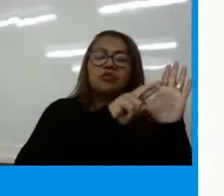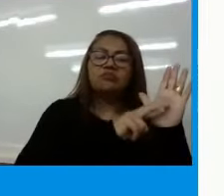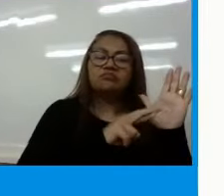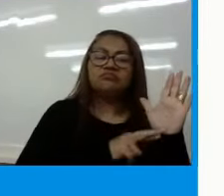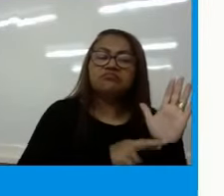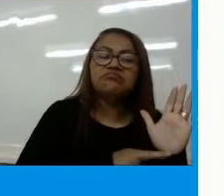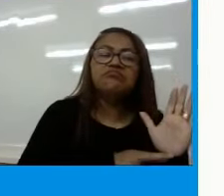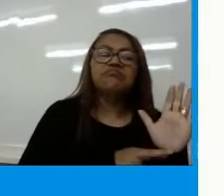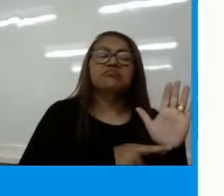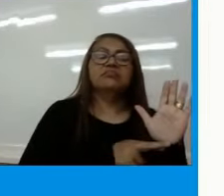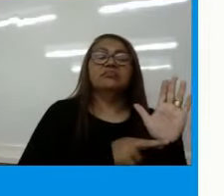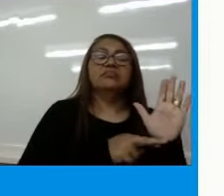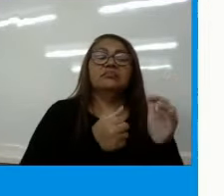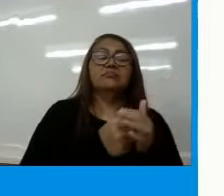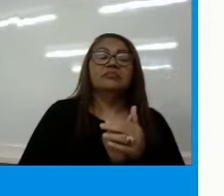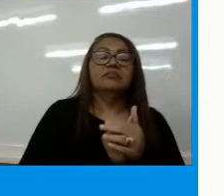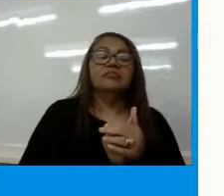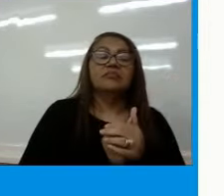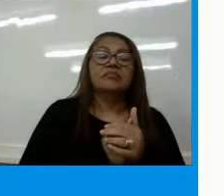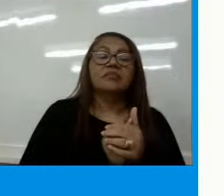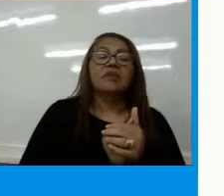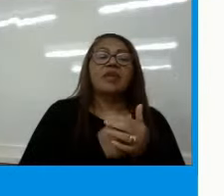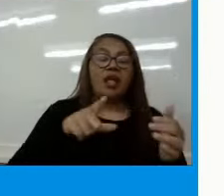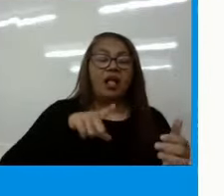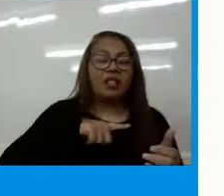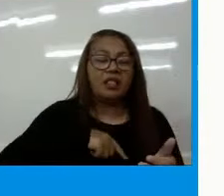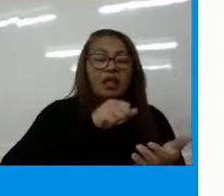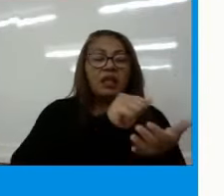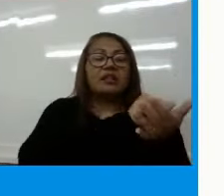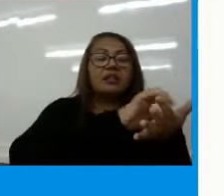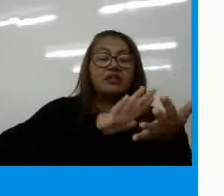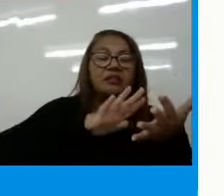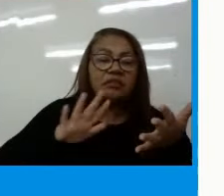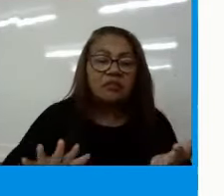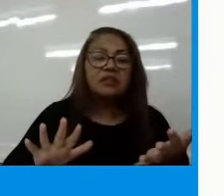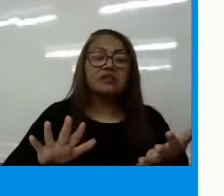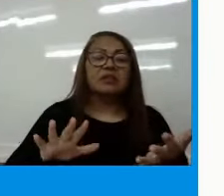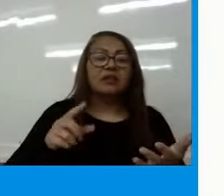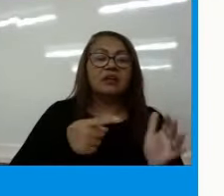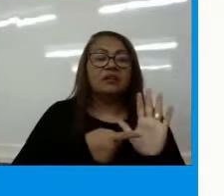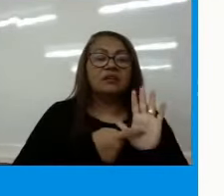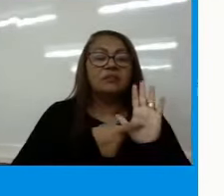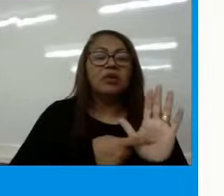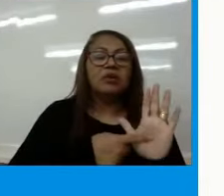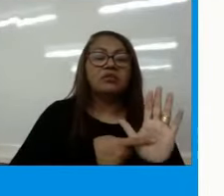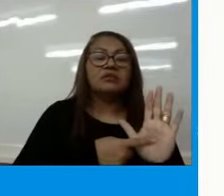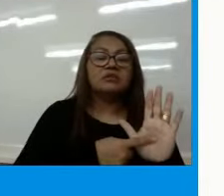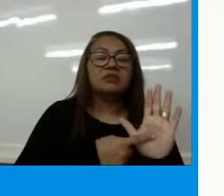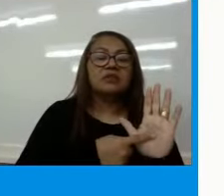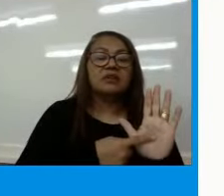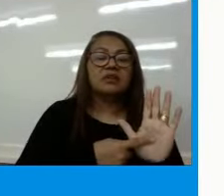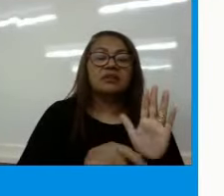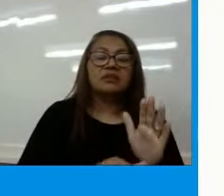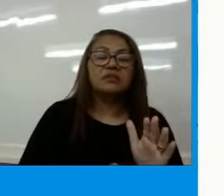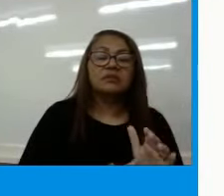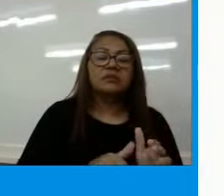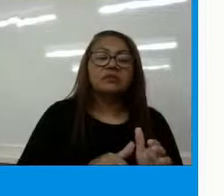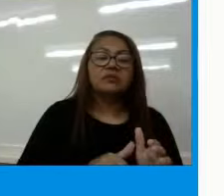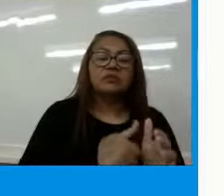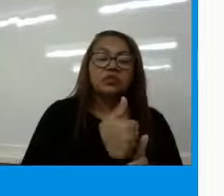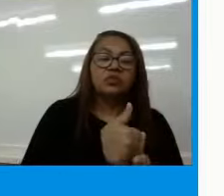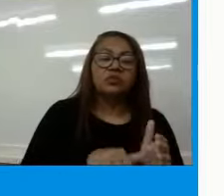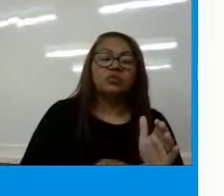ó, aí já tem algumas atividades referentes à unidade 1, né, aí eu posso também criar novas atividades clicando no botão